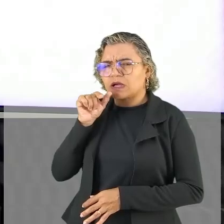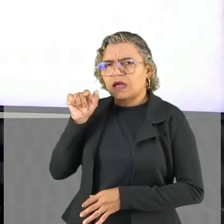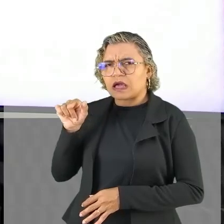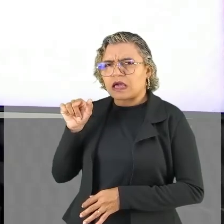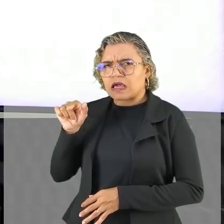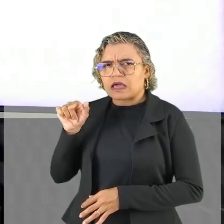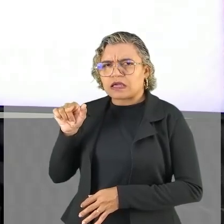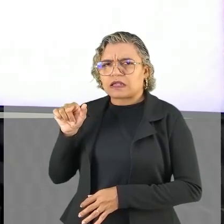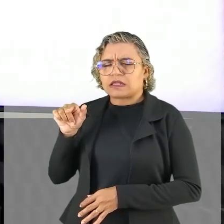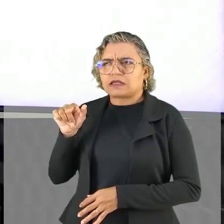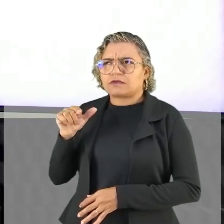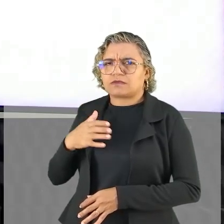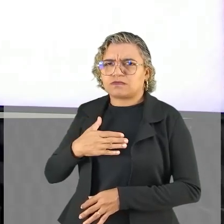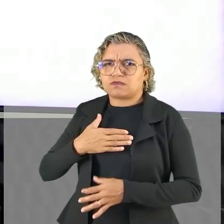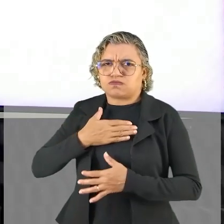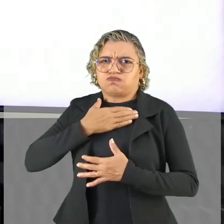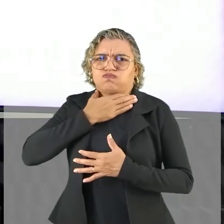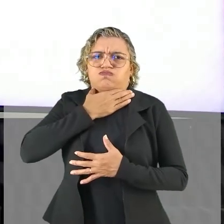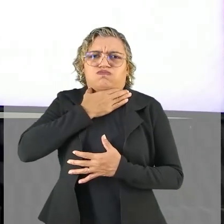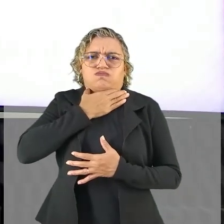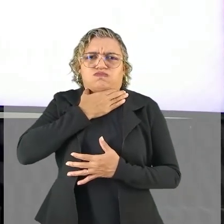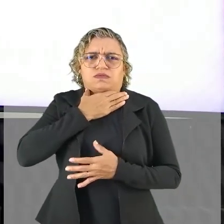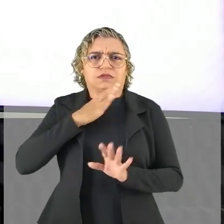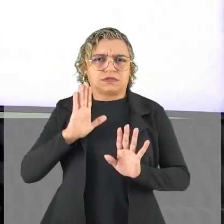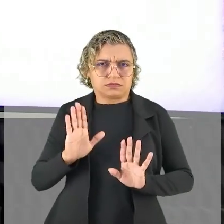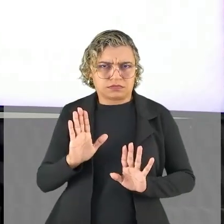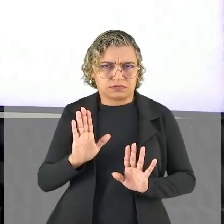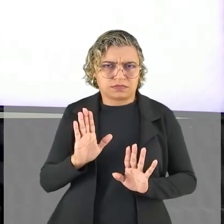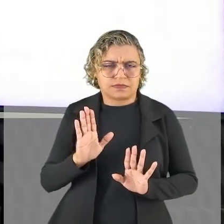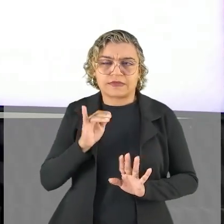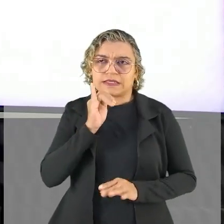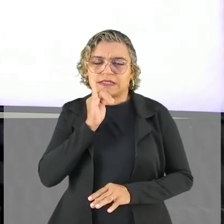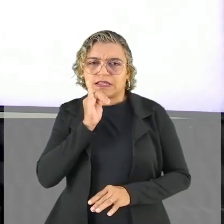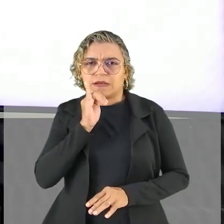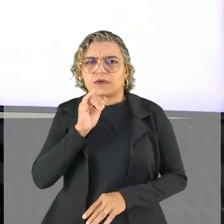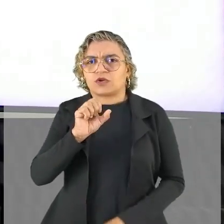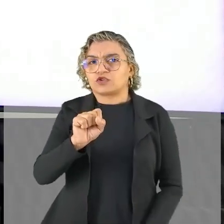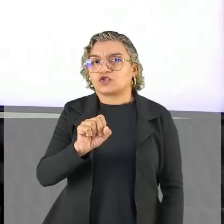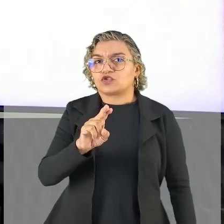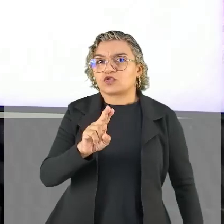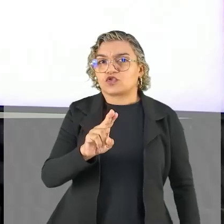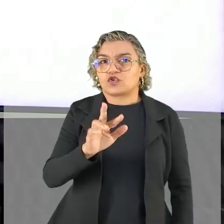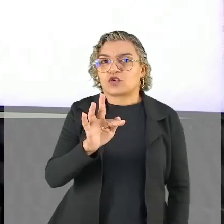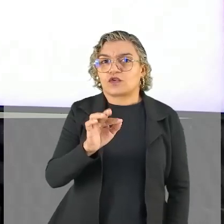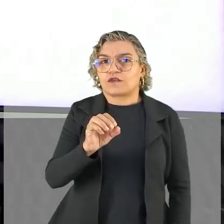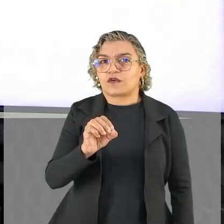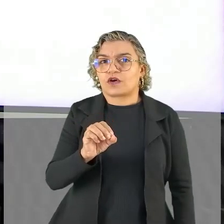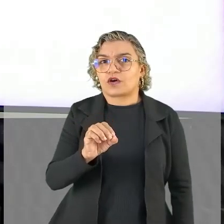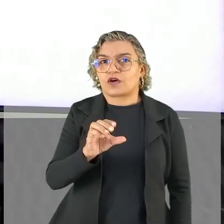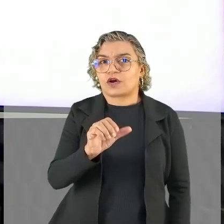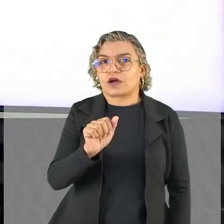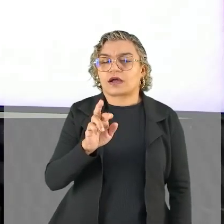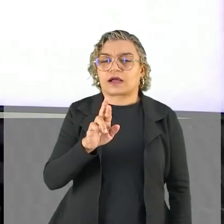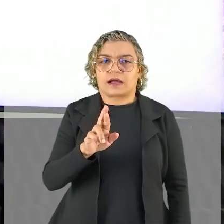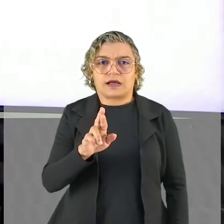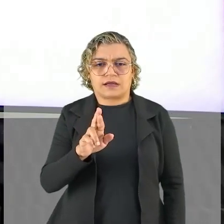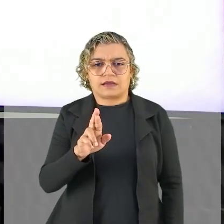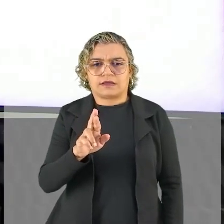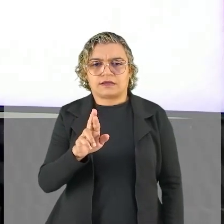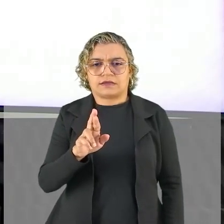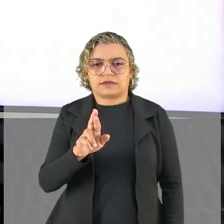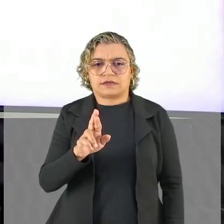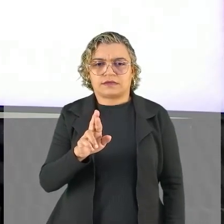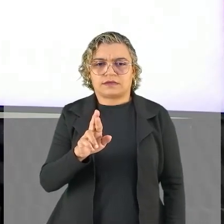só percebe, né, que, por exemplo, se sufocaria na água, não somente pela fluidez ou